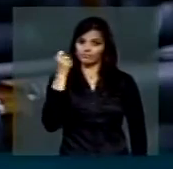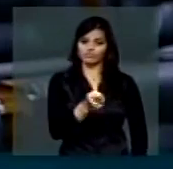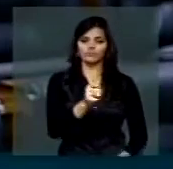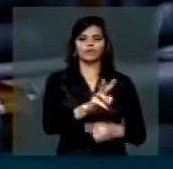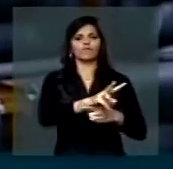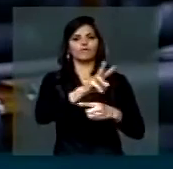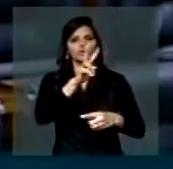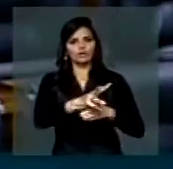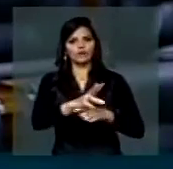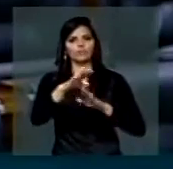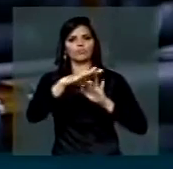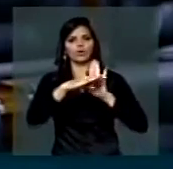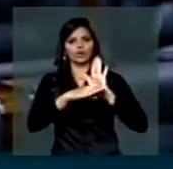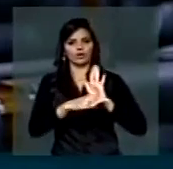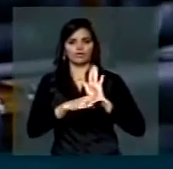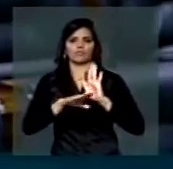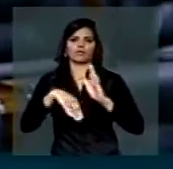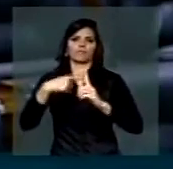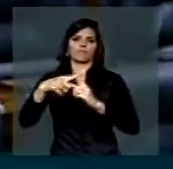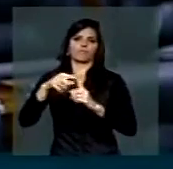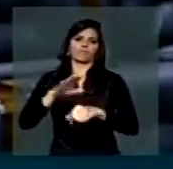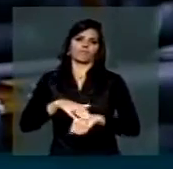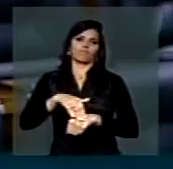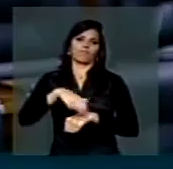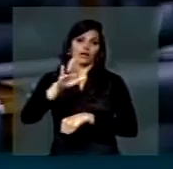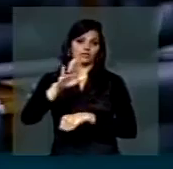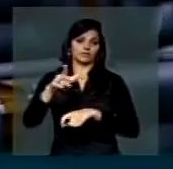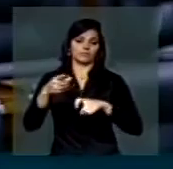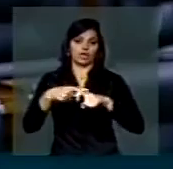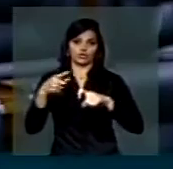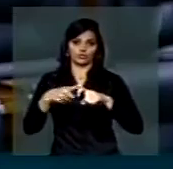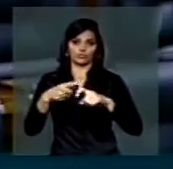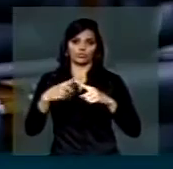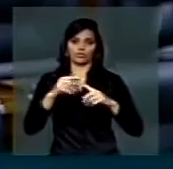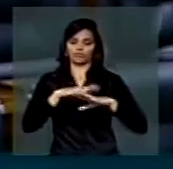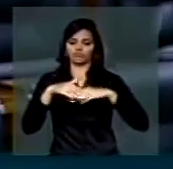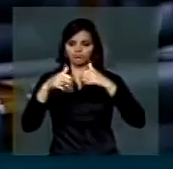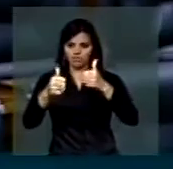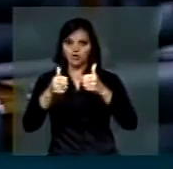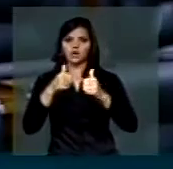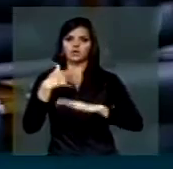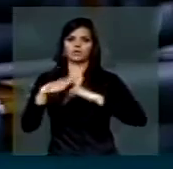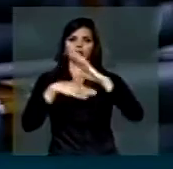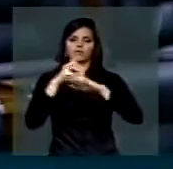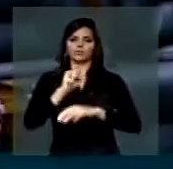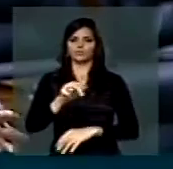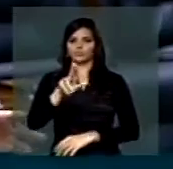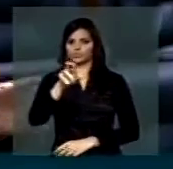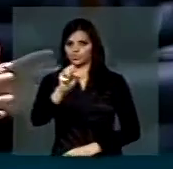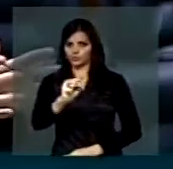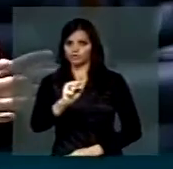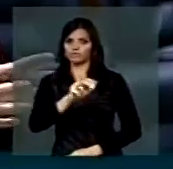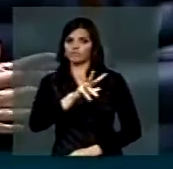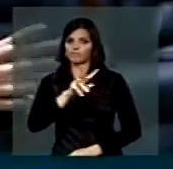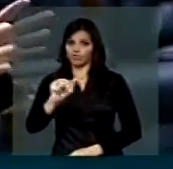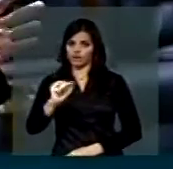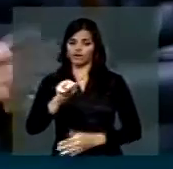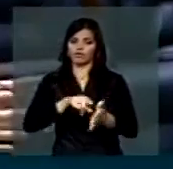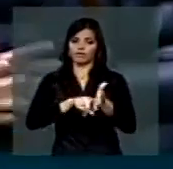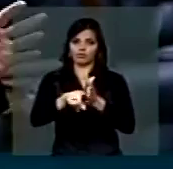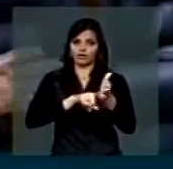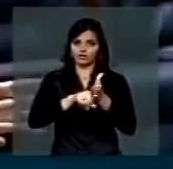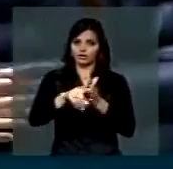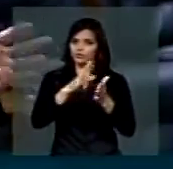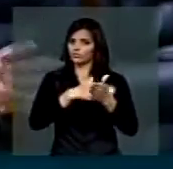programa Mais Médicos, que é um programa qualificador do sistema de saúde pública do nosso país. E vamos analisar